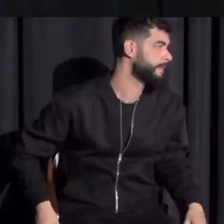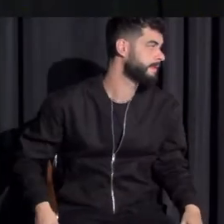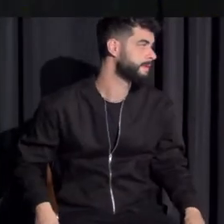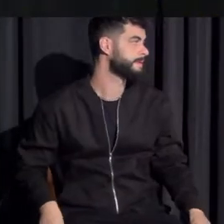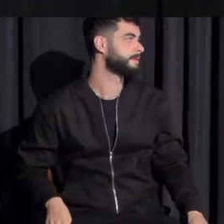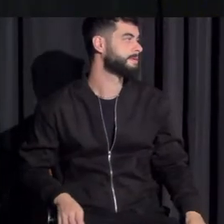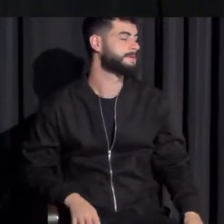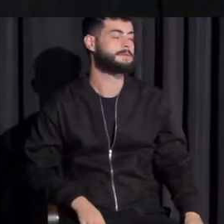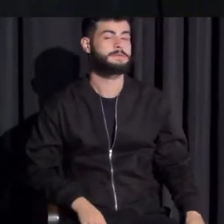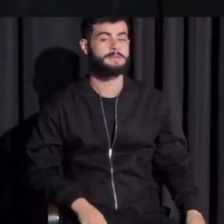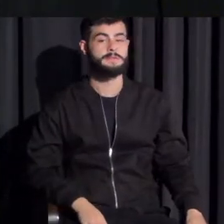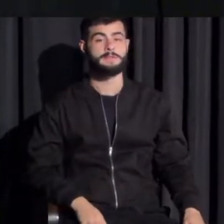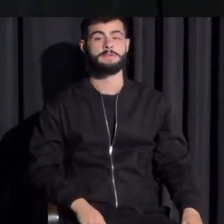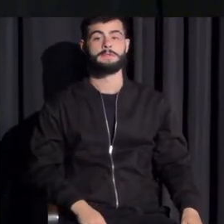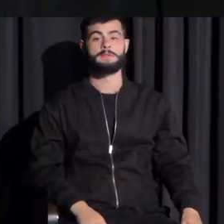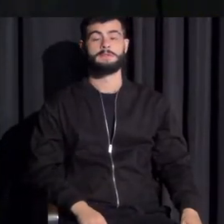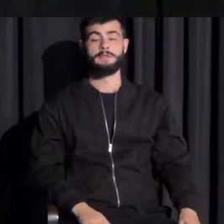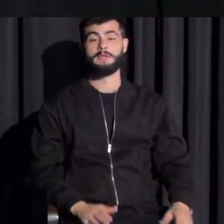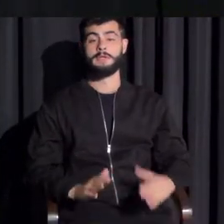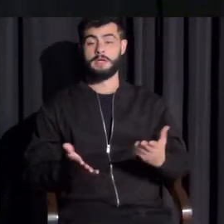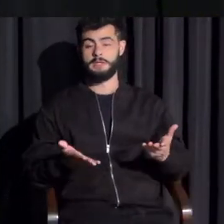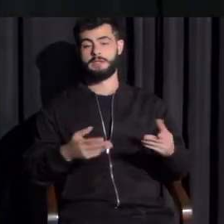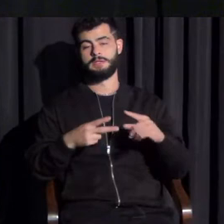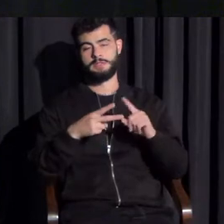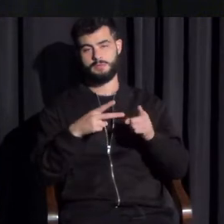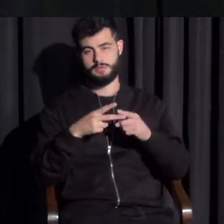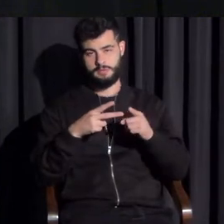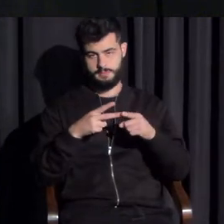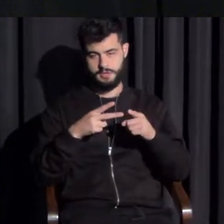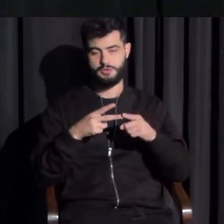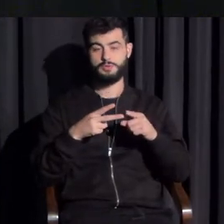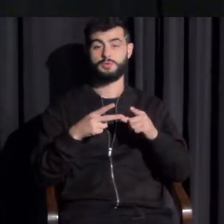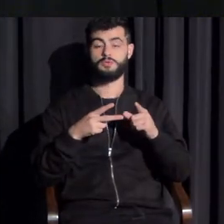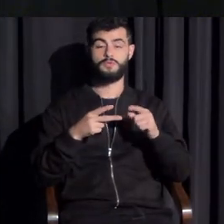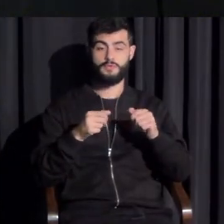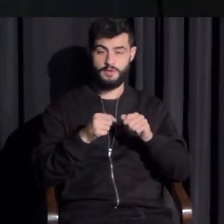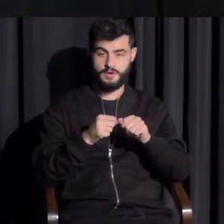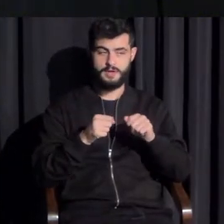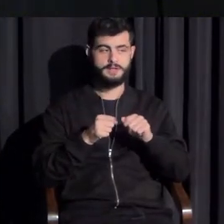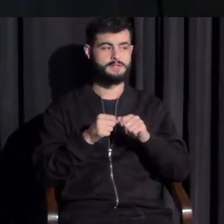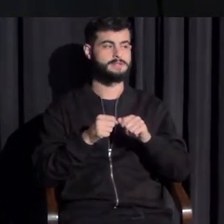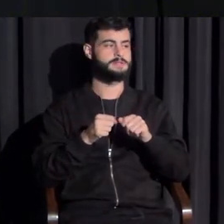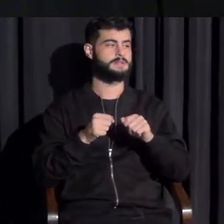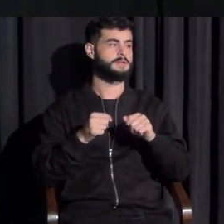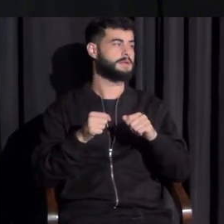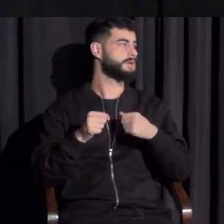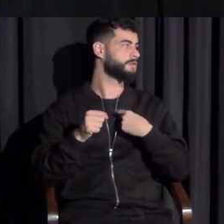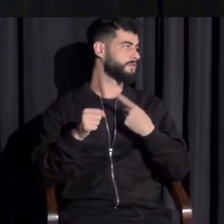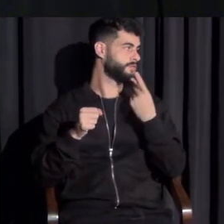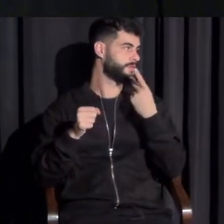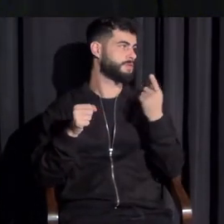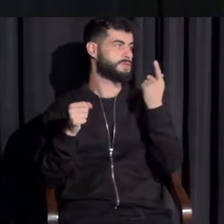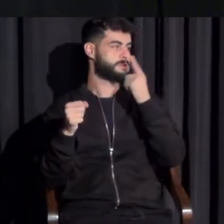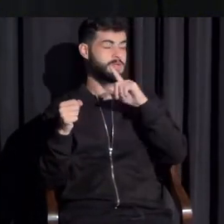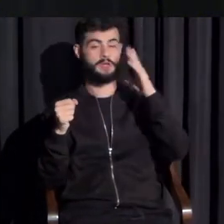aí a segunda parte dessa mesma questão, do pertença ao lugar, se é isso que eu compreendi,